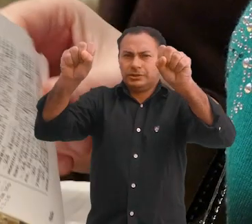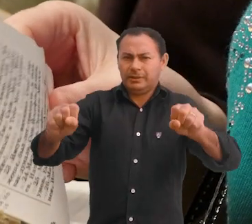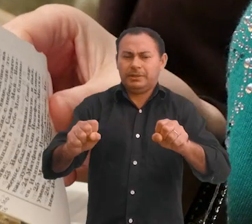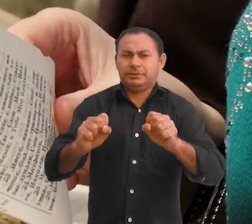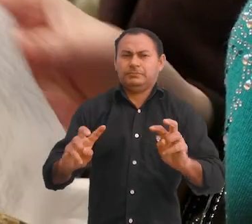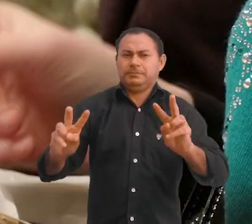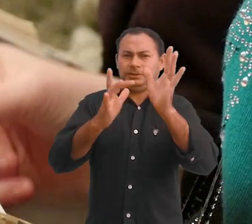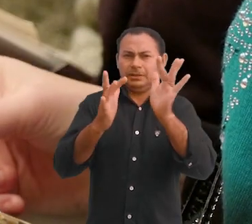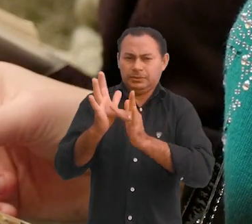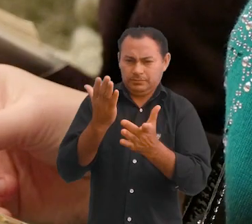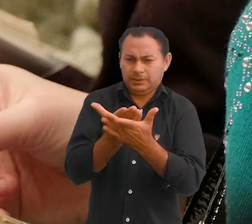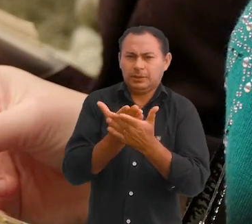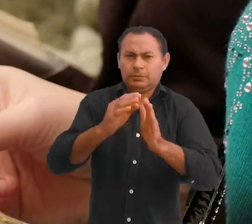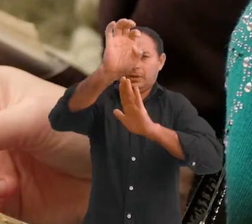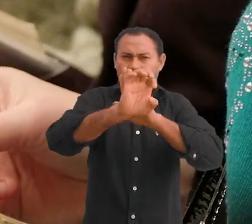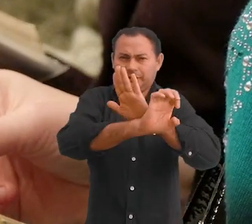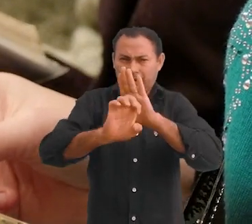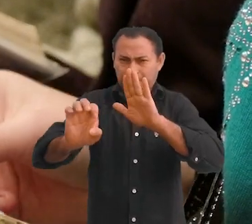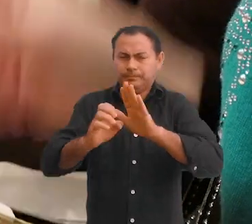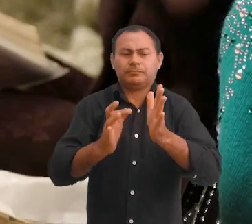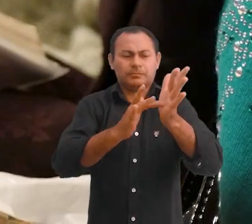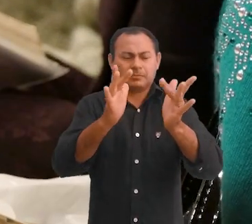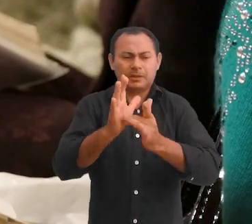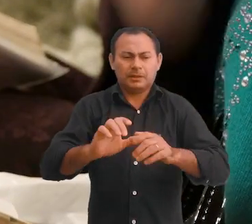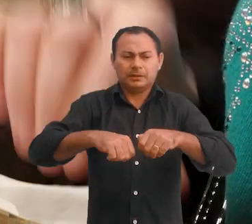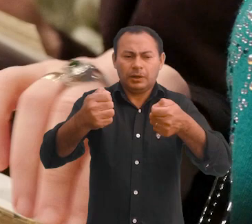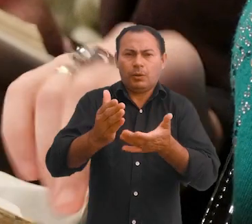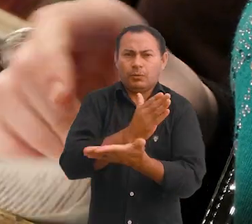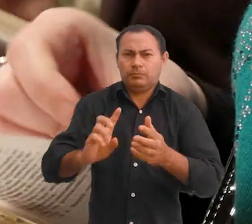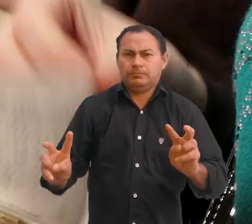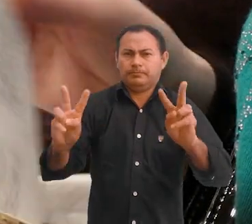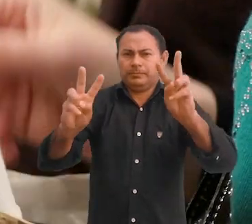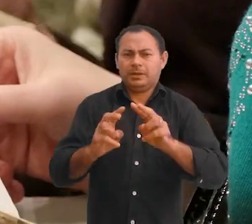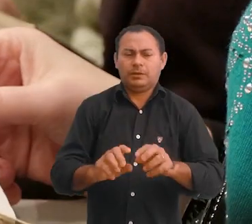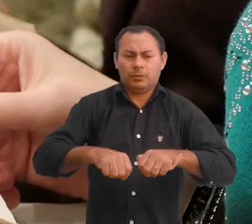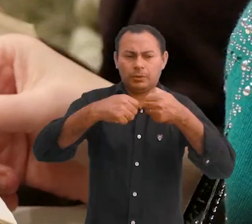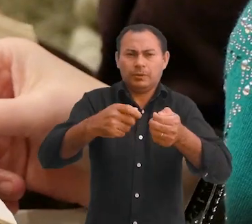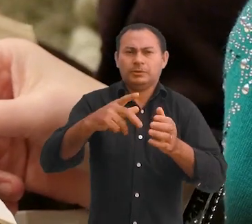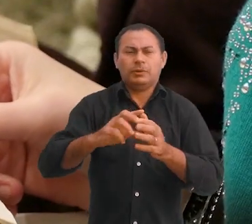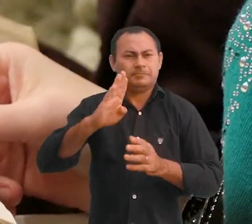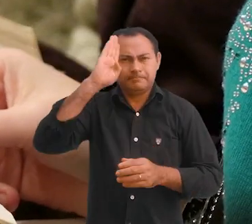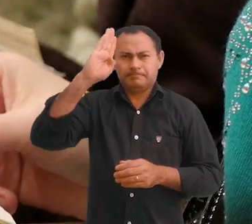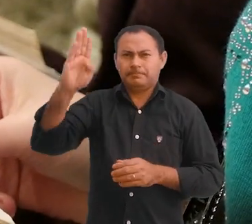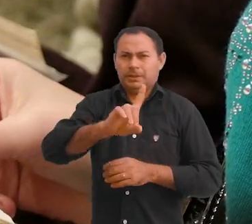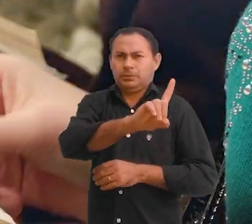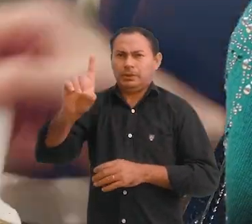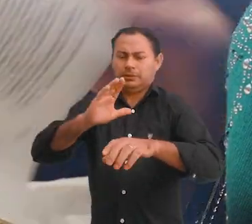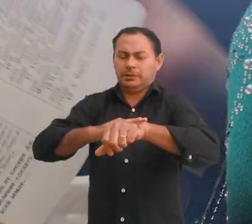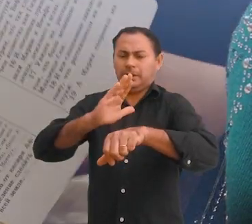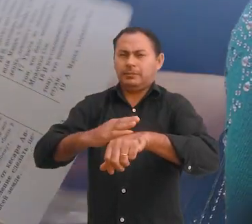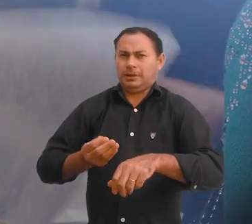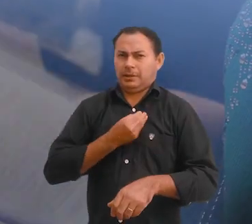o sistema de valores de Cristo através dos evangelhos. Jesus estabeleceu alguns valores e os pôs como suas